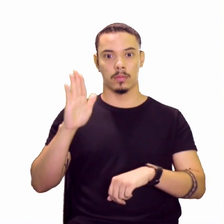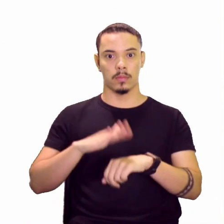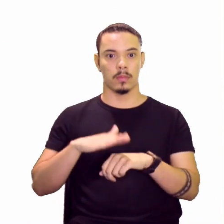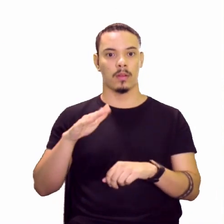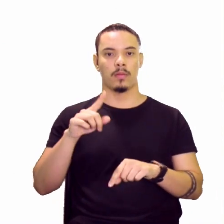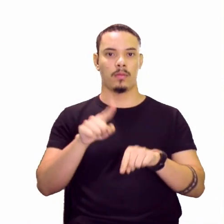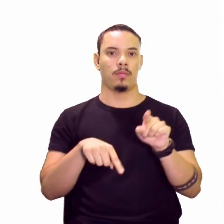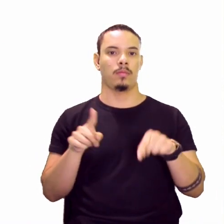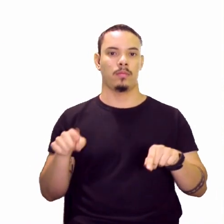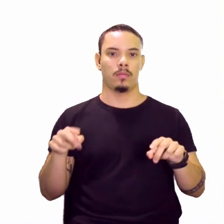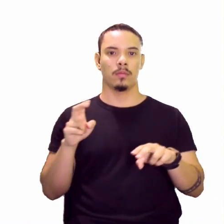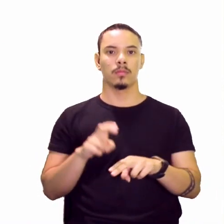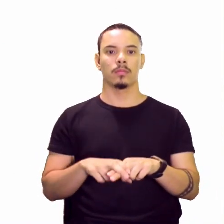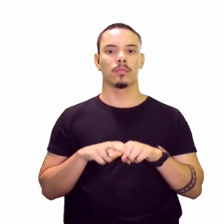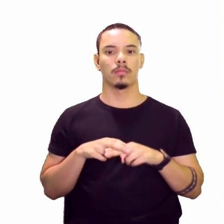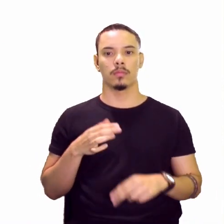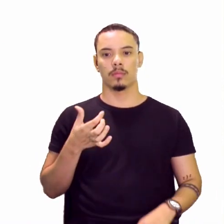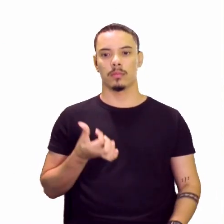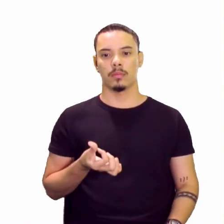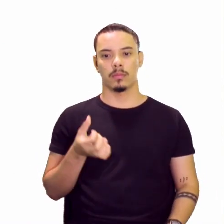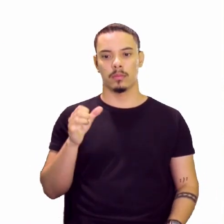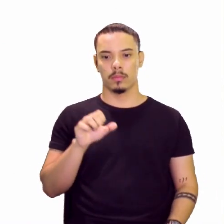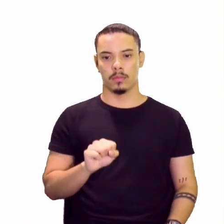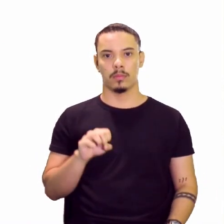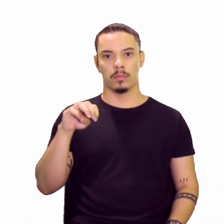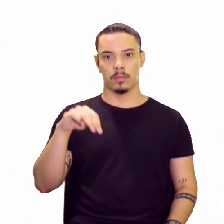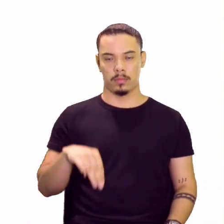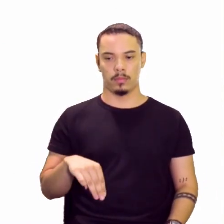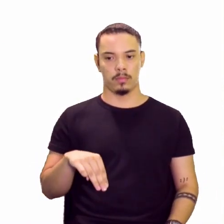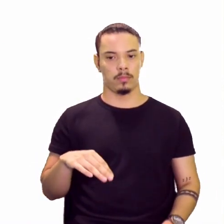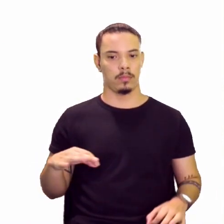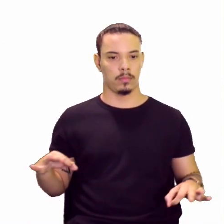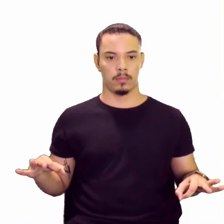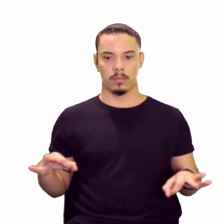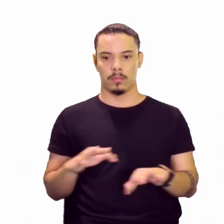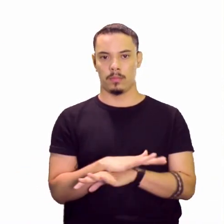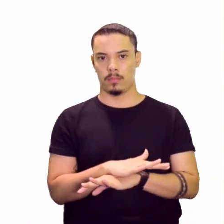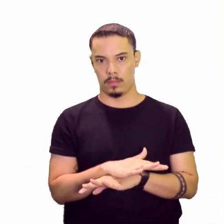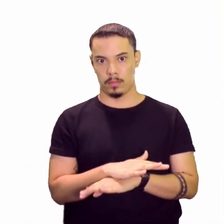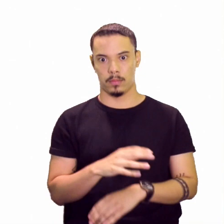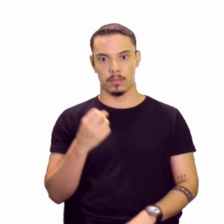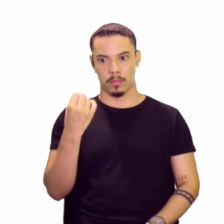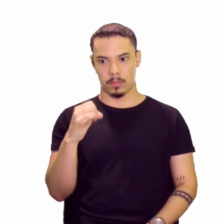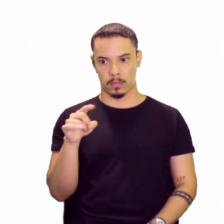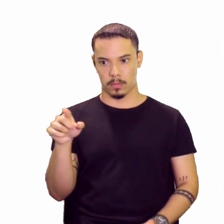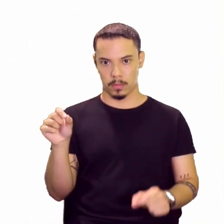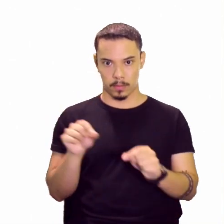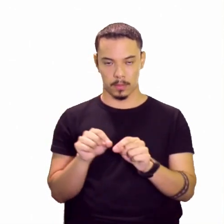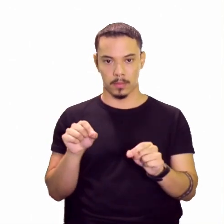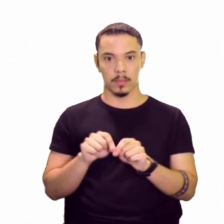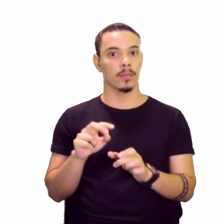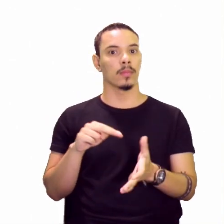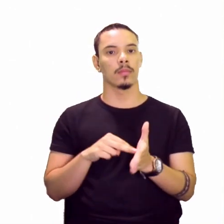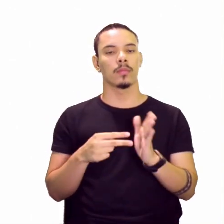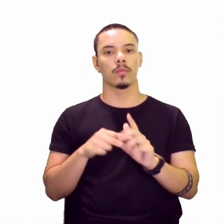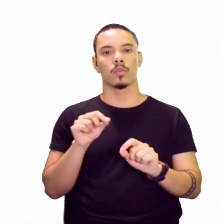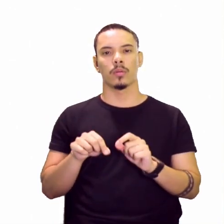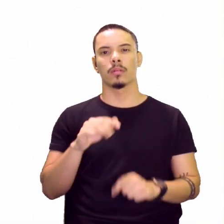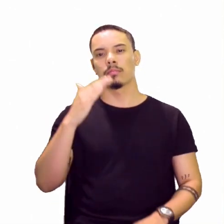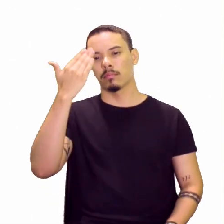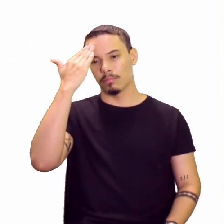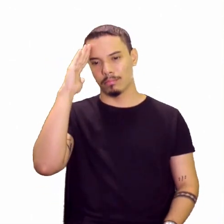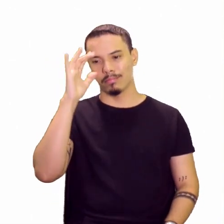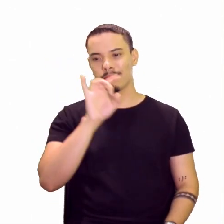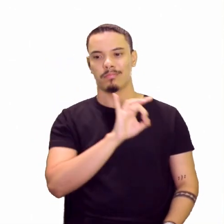variado. Portanto, 68 metros. Isso nós fomos ver lá, isso equivale... Só entender direitinho cada